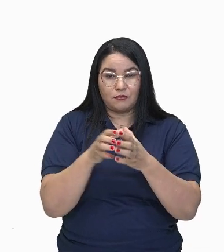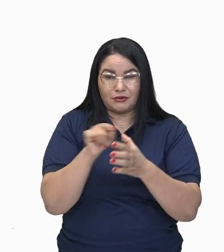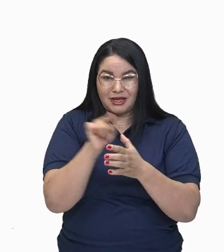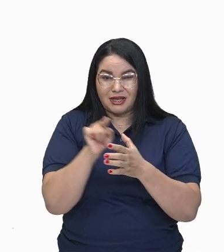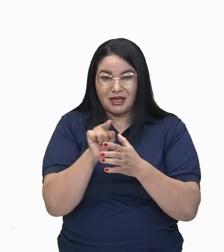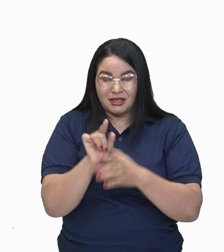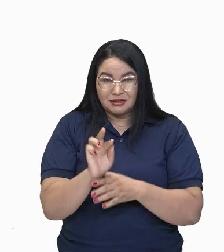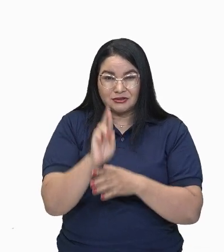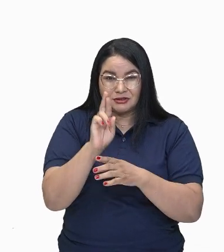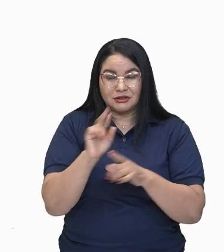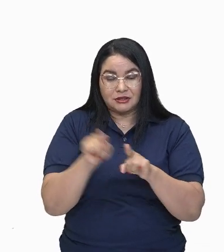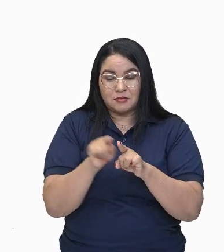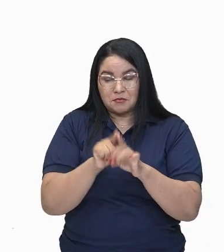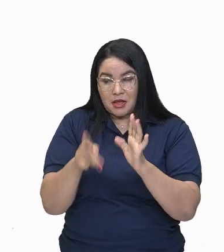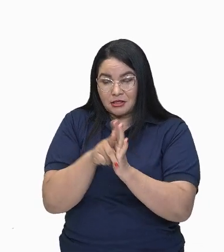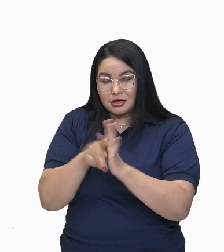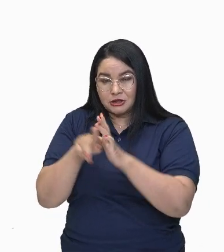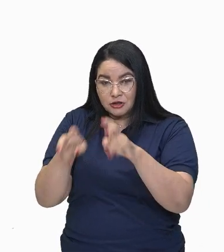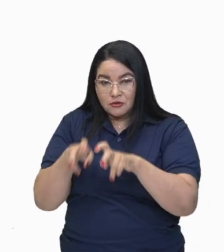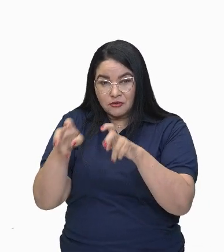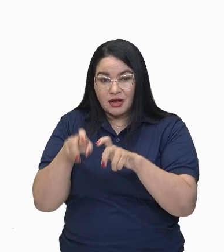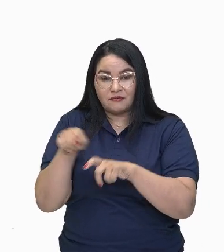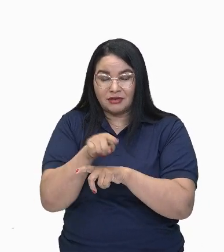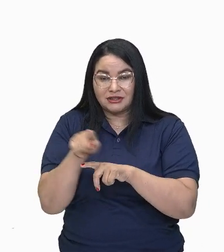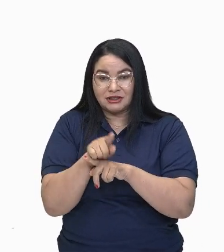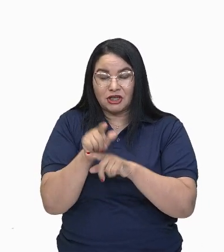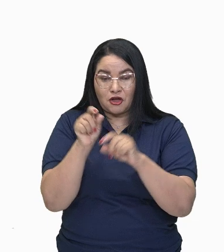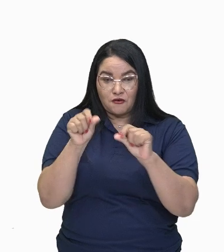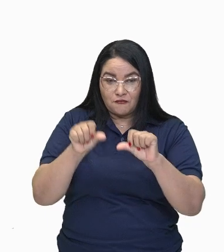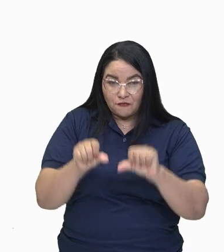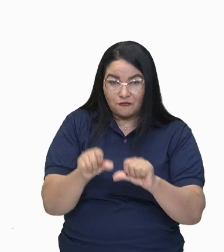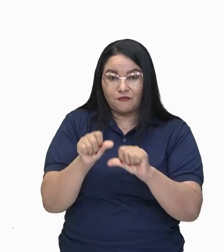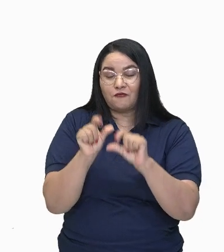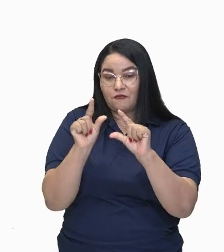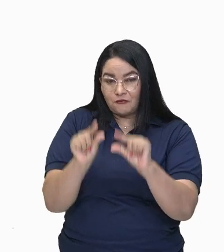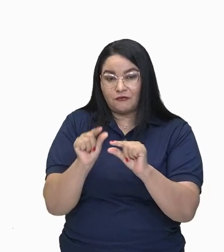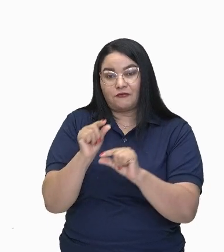oligarquias rurais que tinham o poder político na mão, eles vão